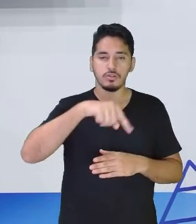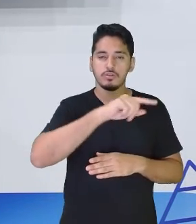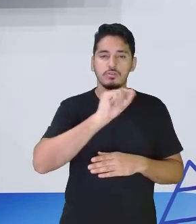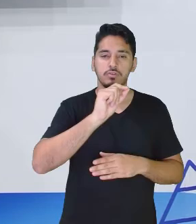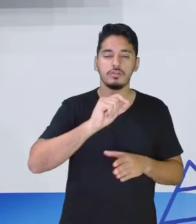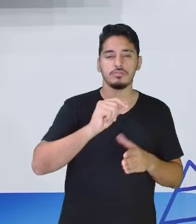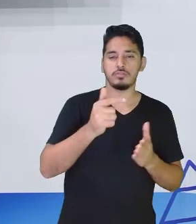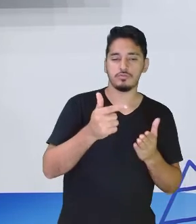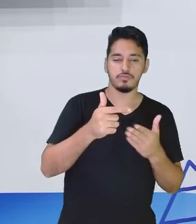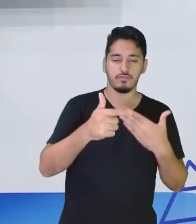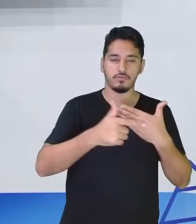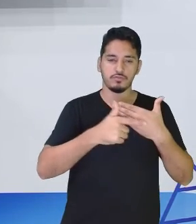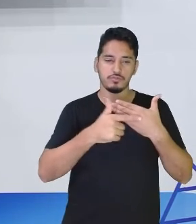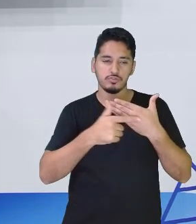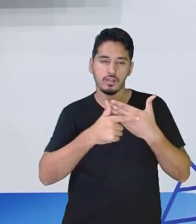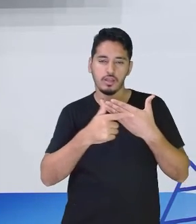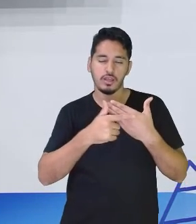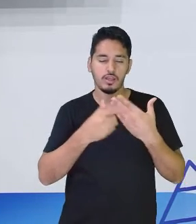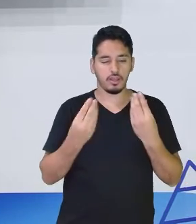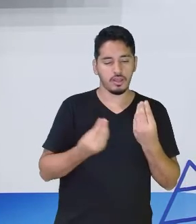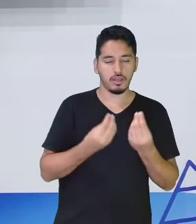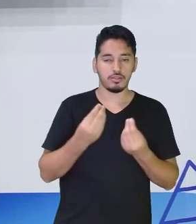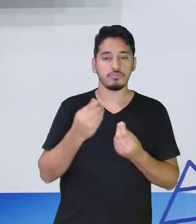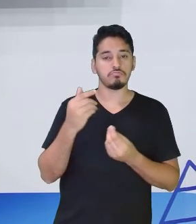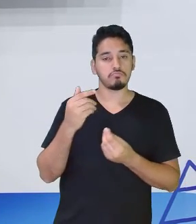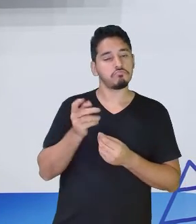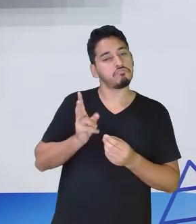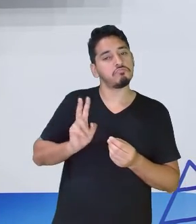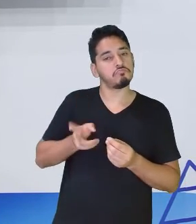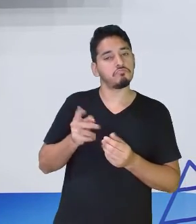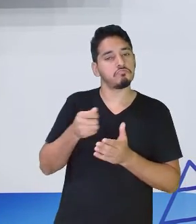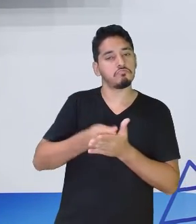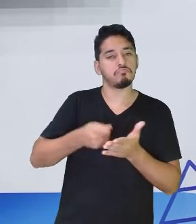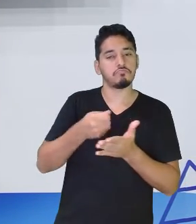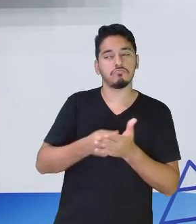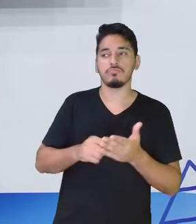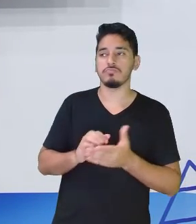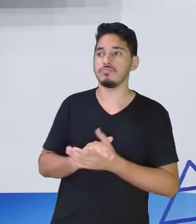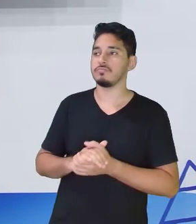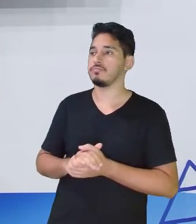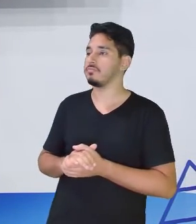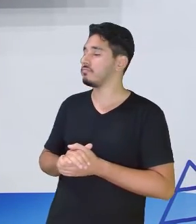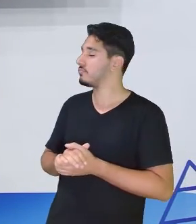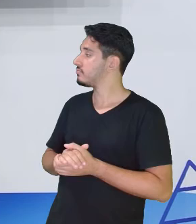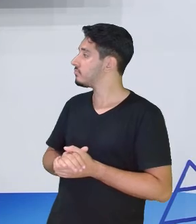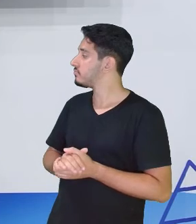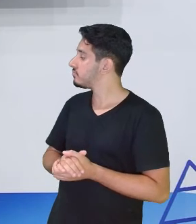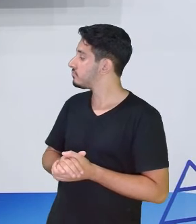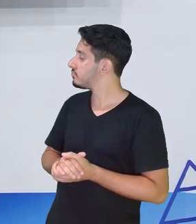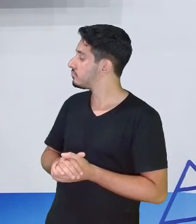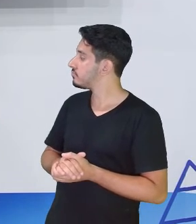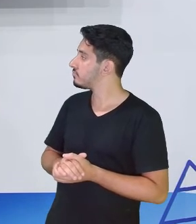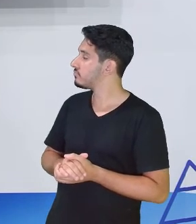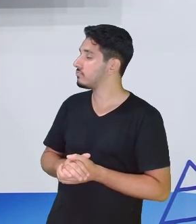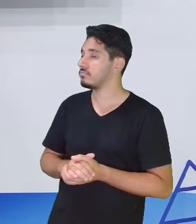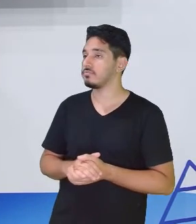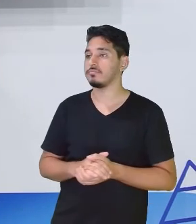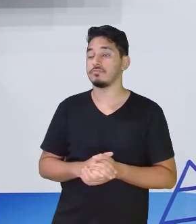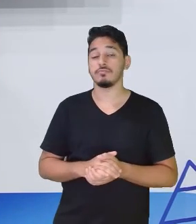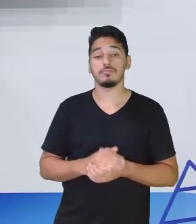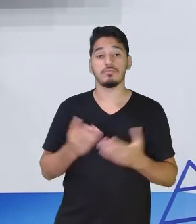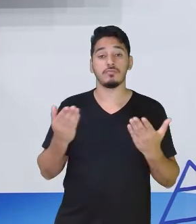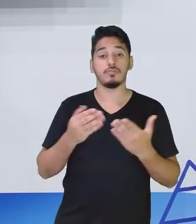seus funcionários, né, dos seus discípulos, continua ainda esse estudo. O que é que nós temos? Agora a gente vai falar da questão